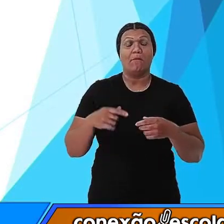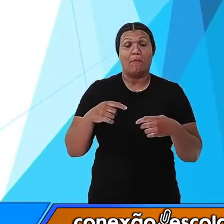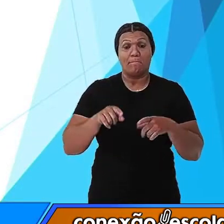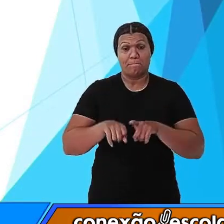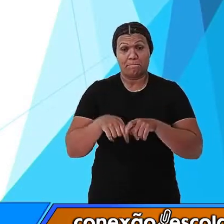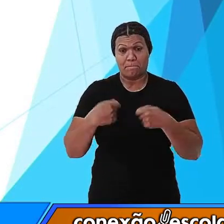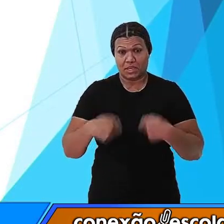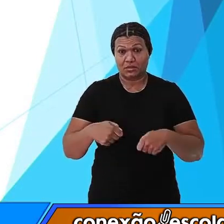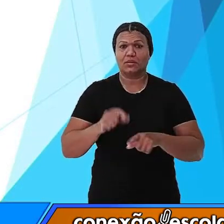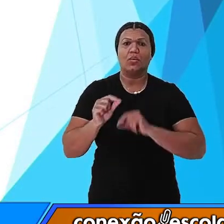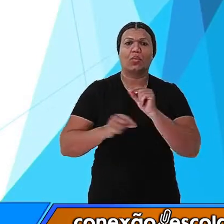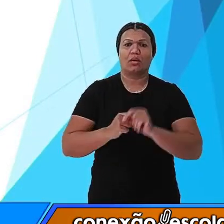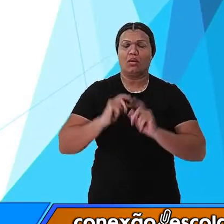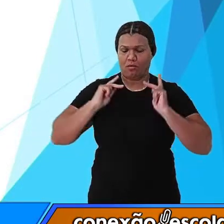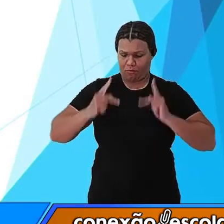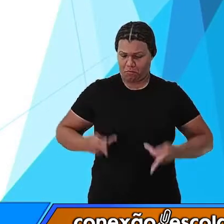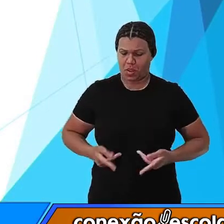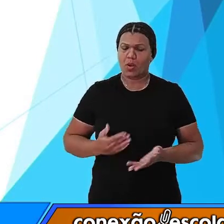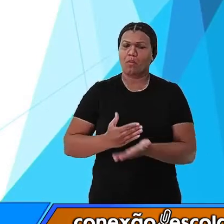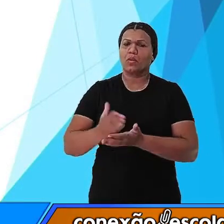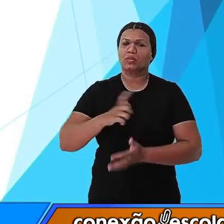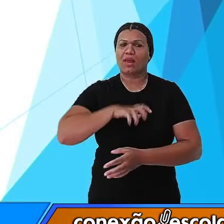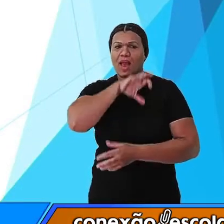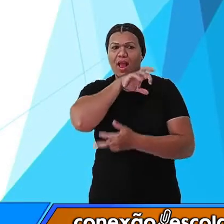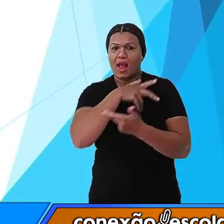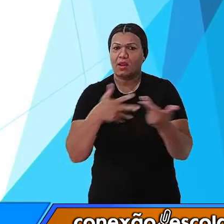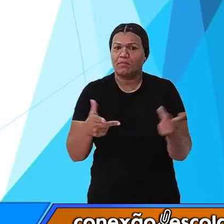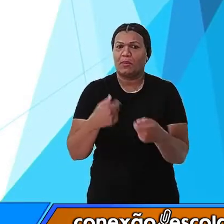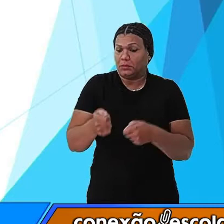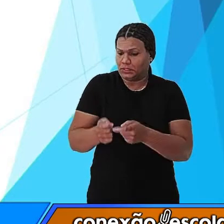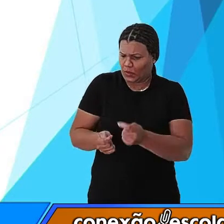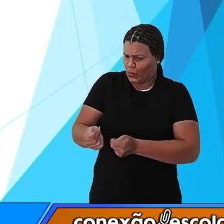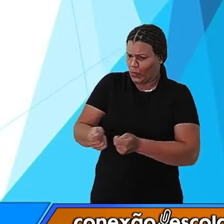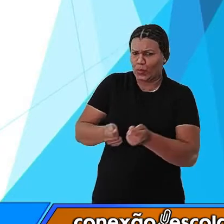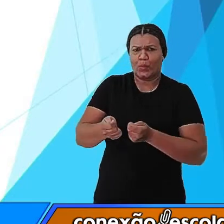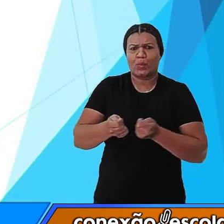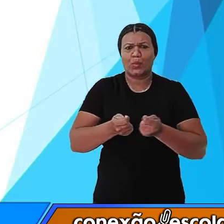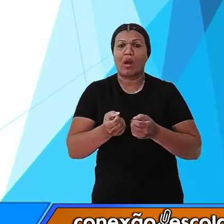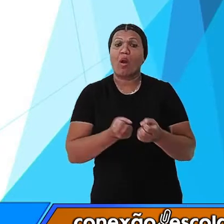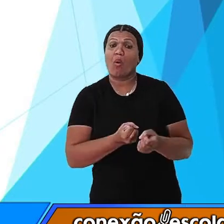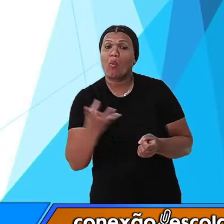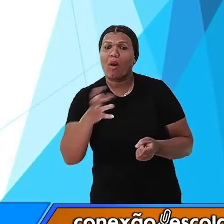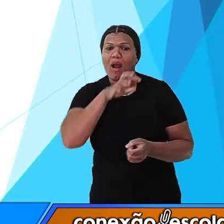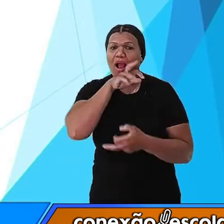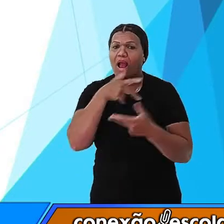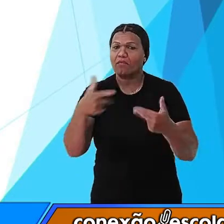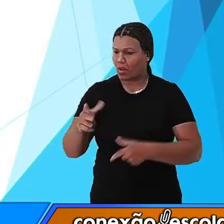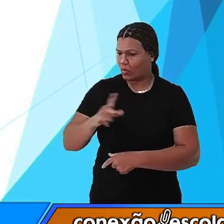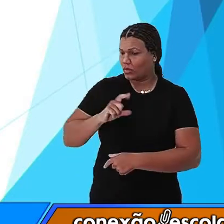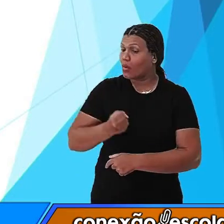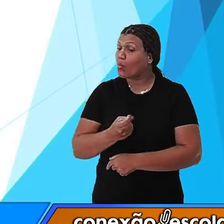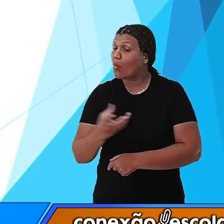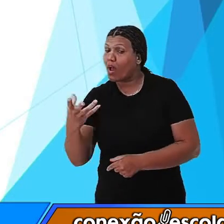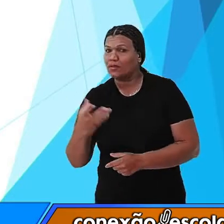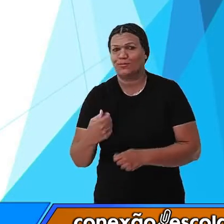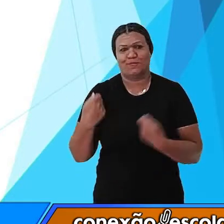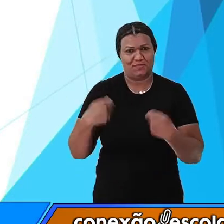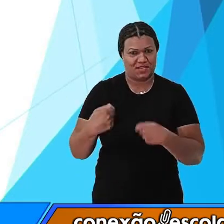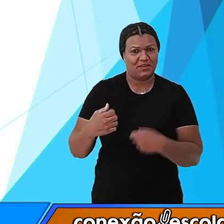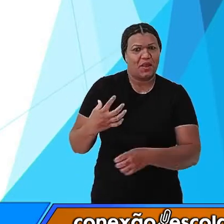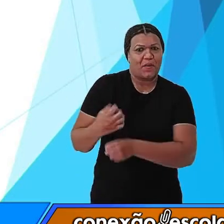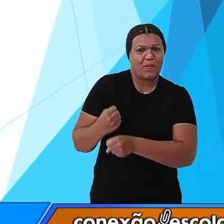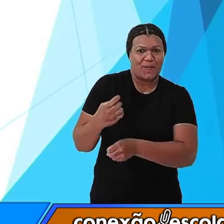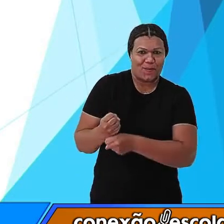homem começou a ter criações e tudo, controlar quantos animais eles possuíam. Então,